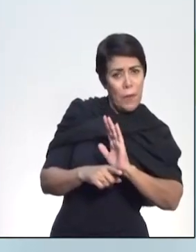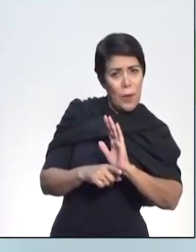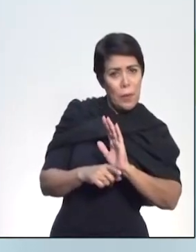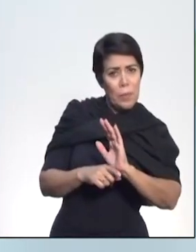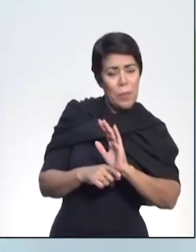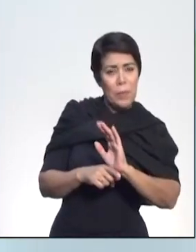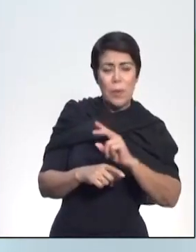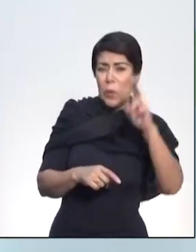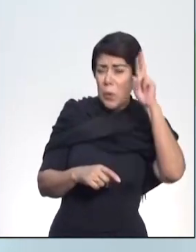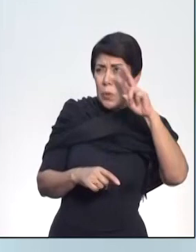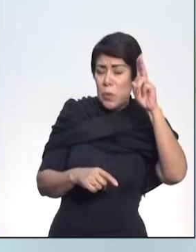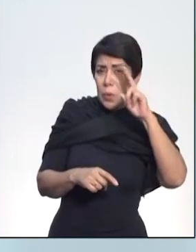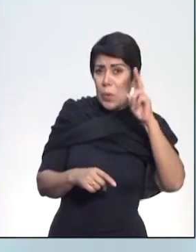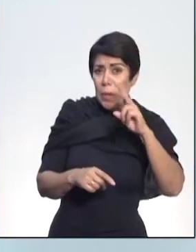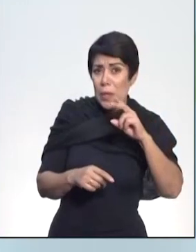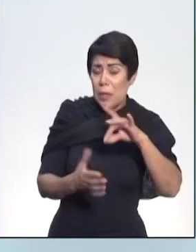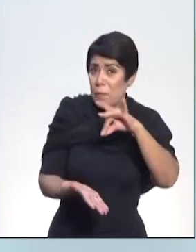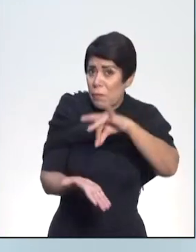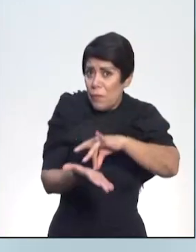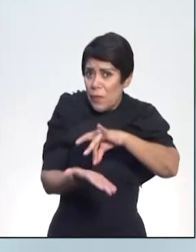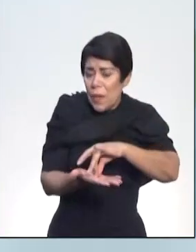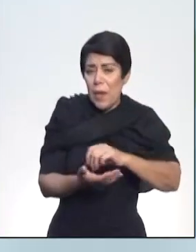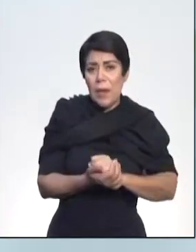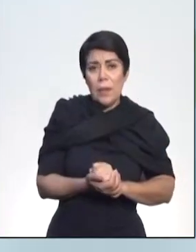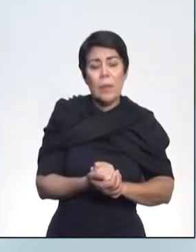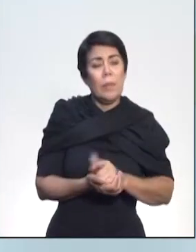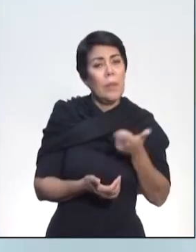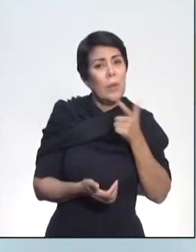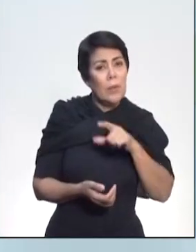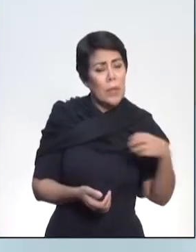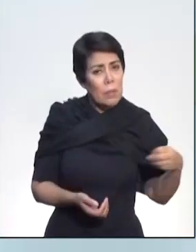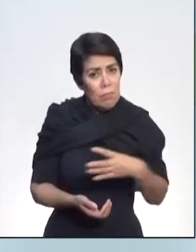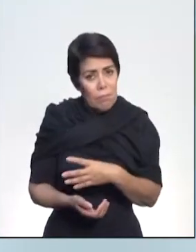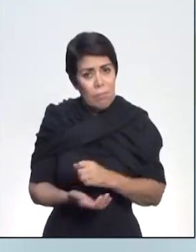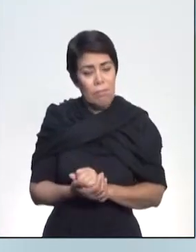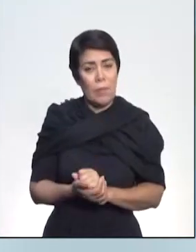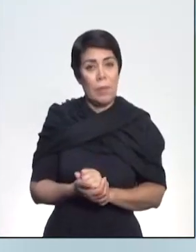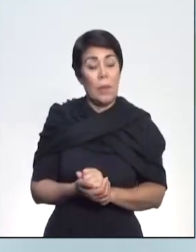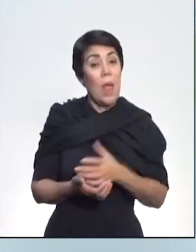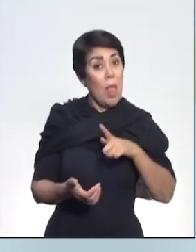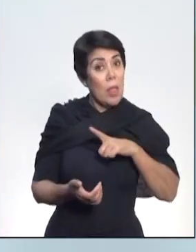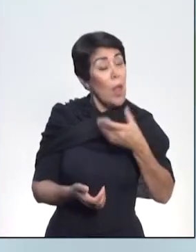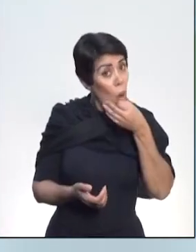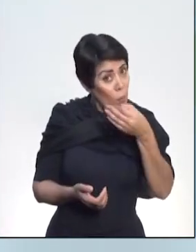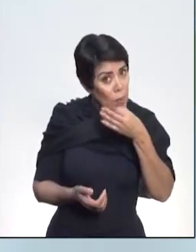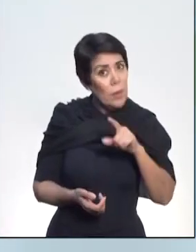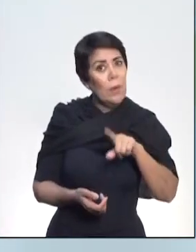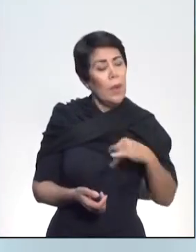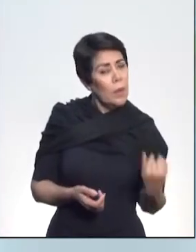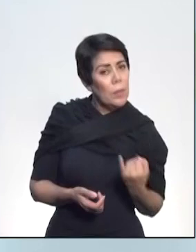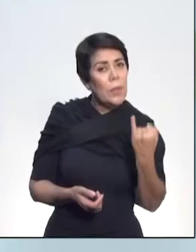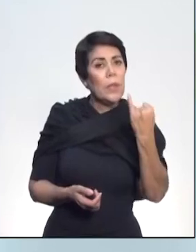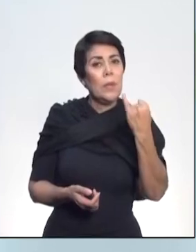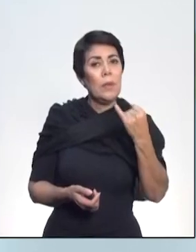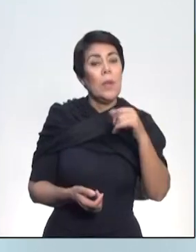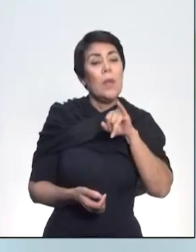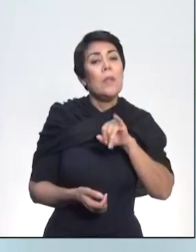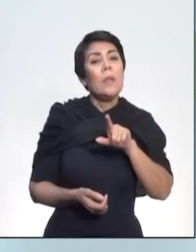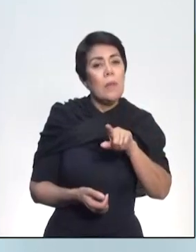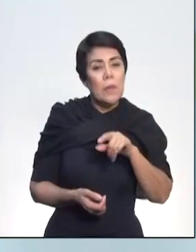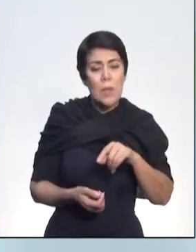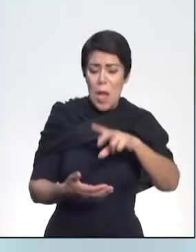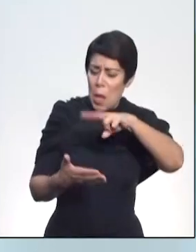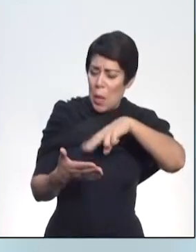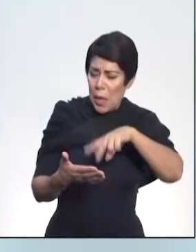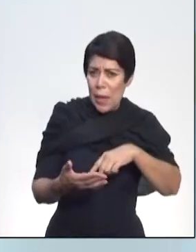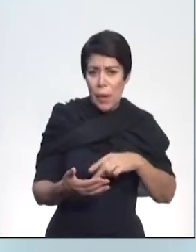aos noticiários, que se atualize, até para que a gente forme a nossa opinião. E quanto maior o leque de opiniões que eu